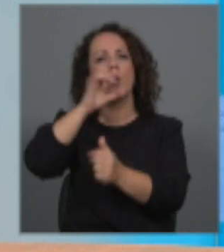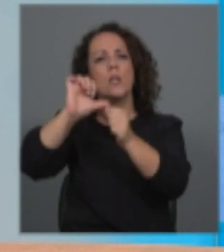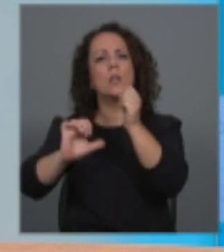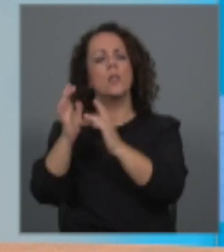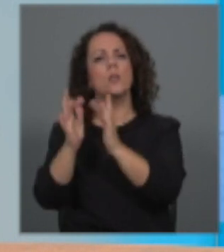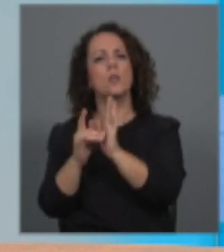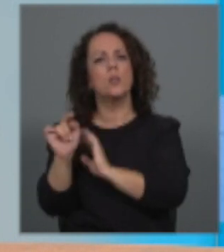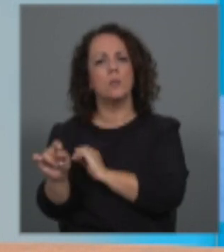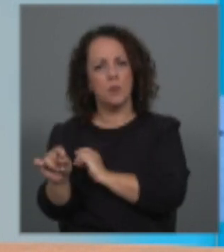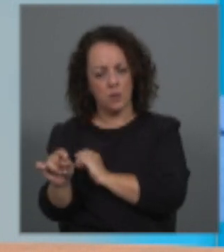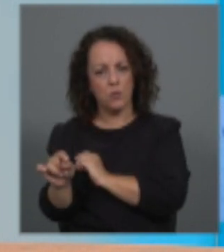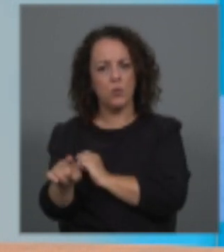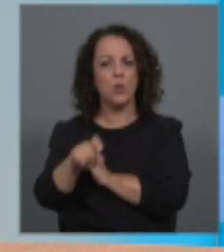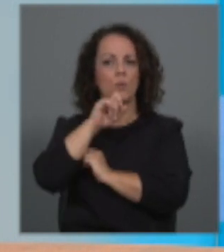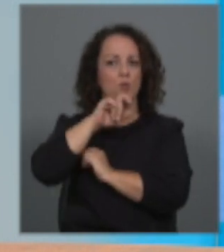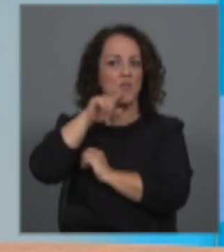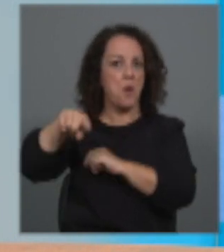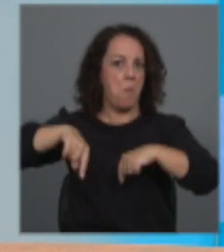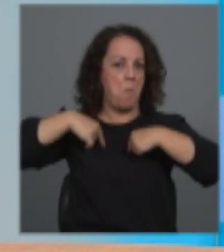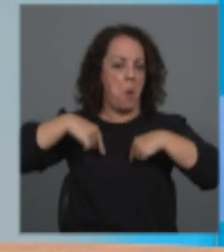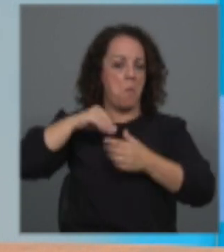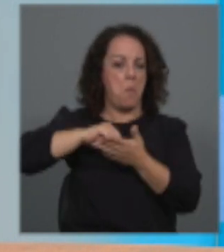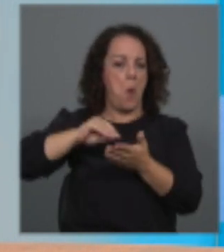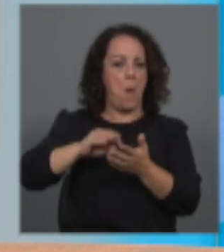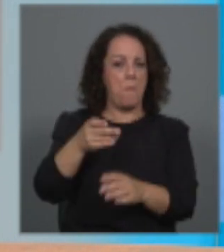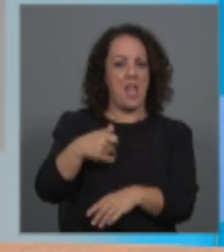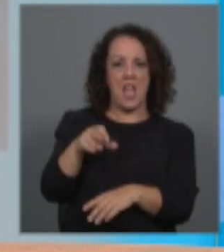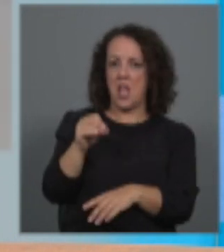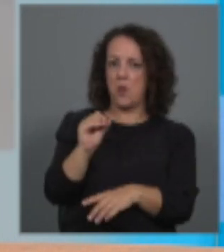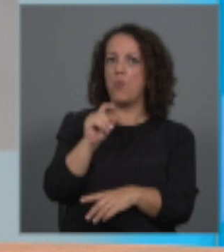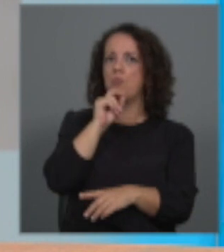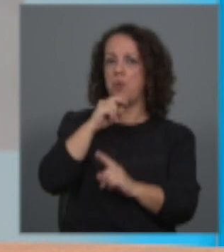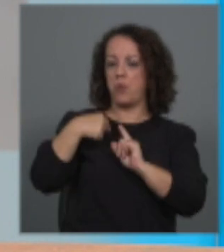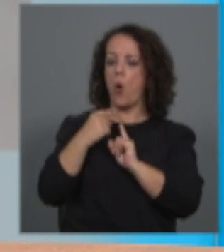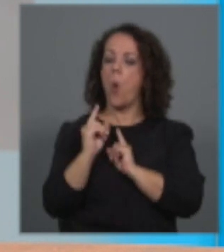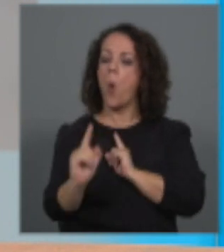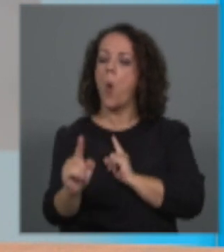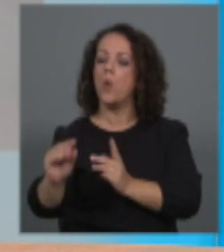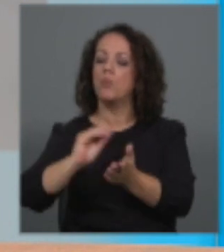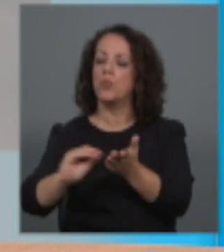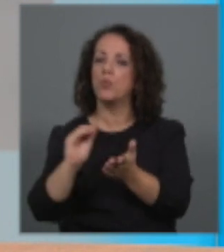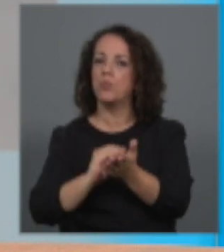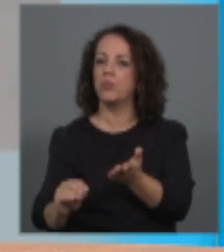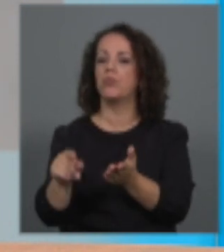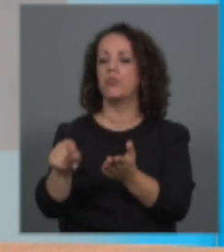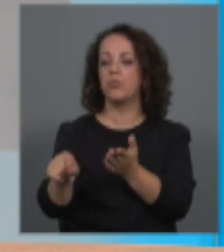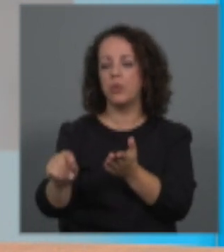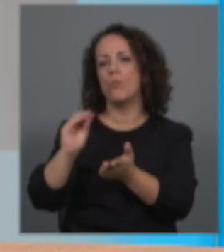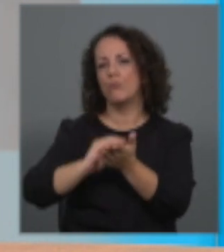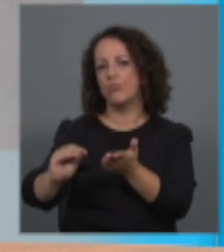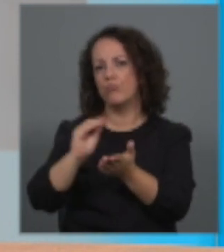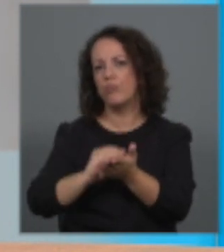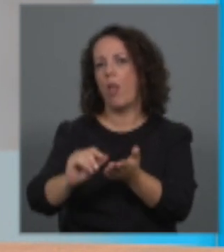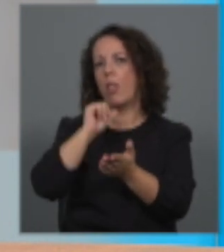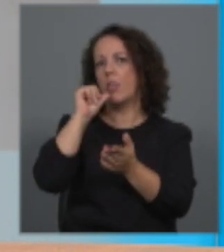Talvez escrito não pelo próprio Pedro, mas por um seu discípulo, que, no entanto, punha por escrito a